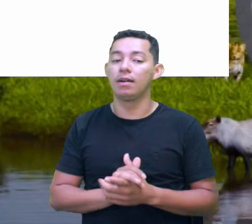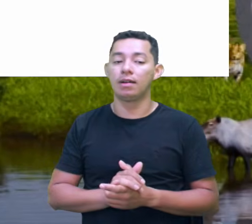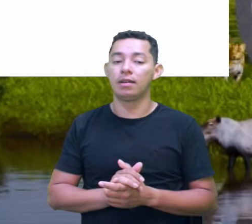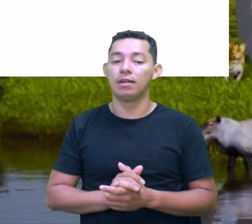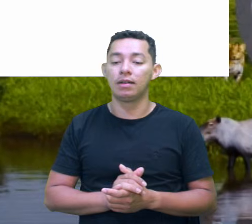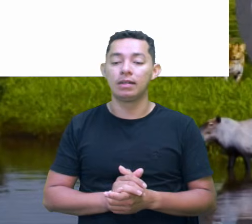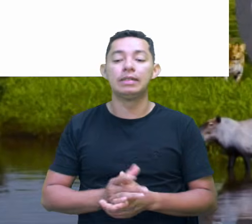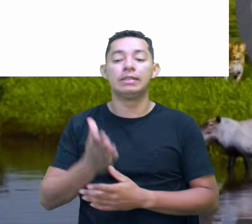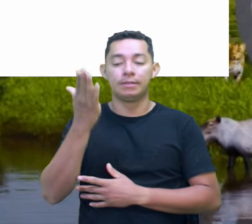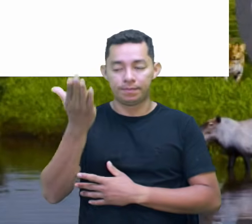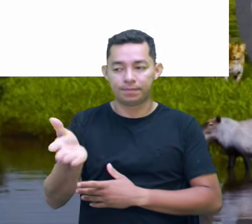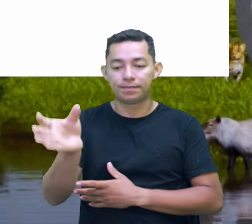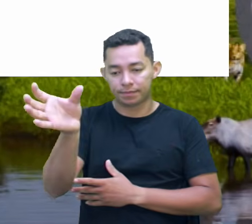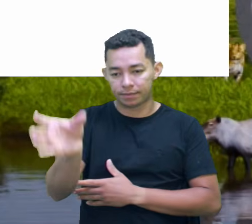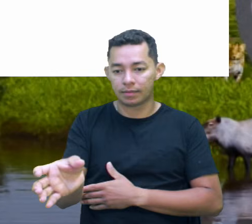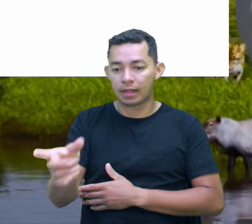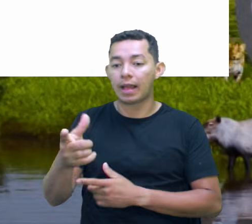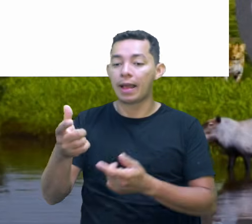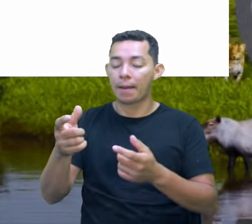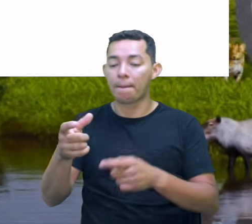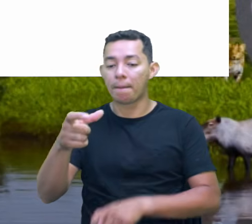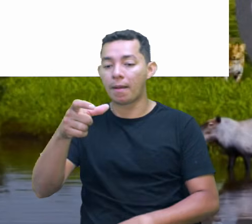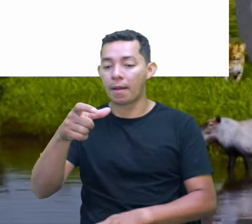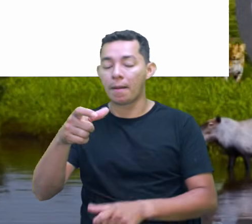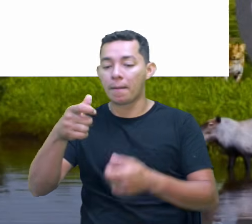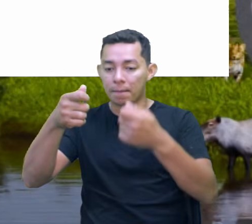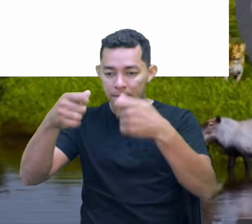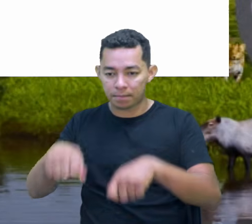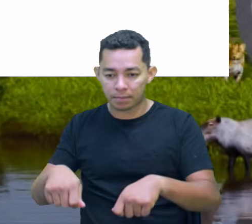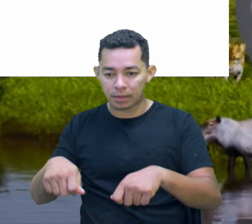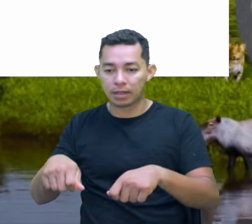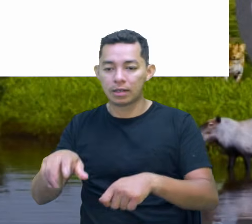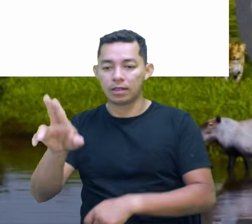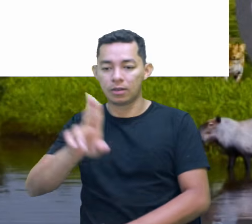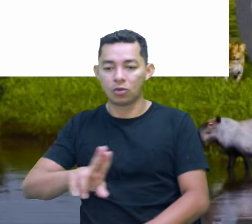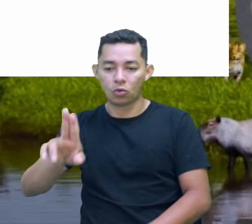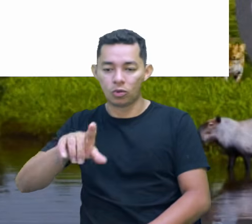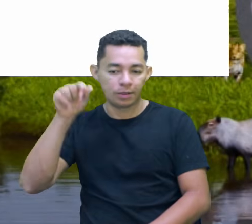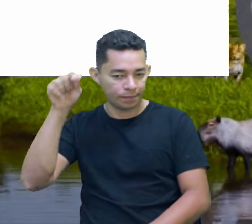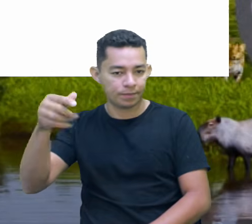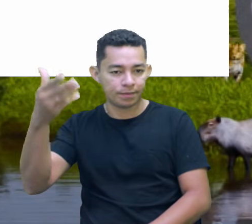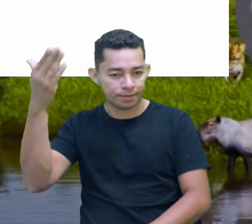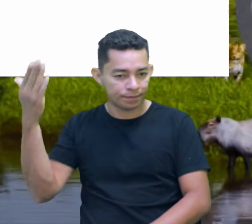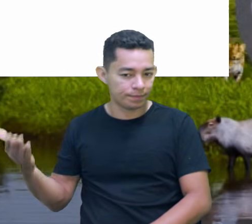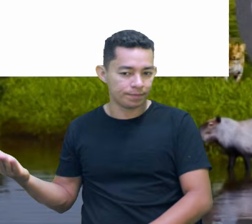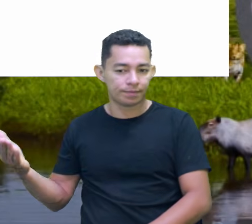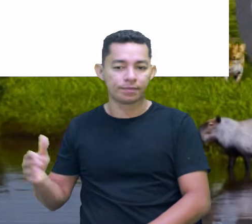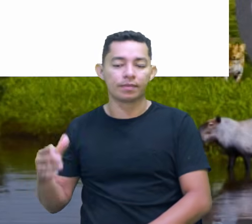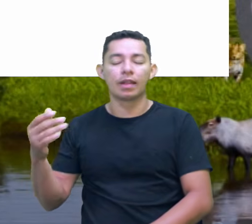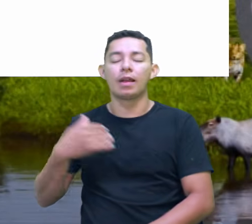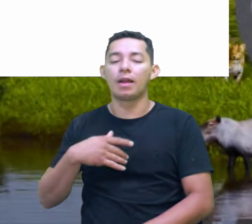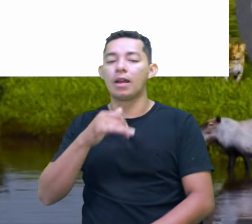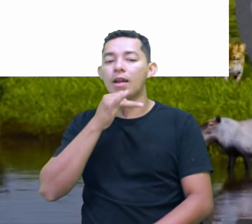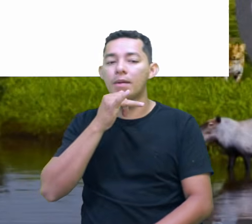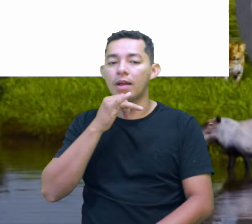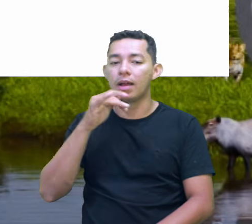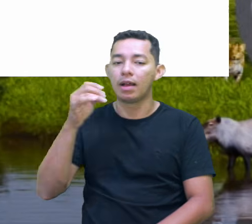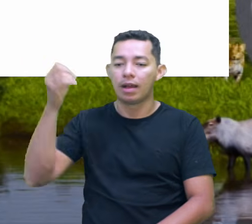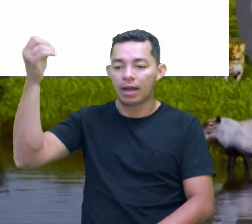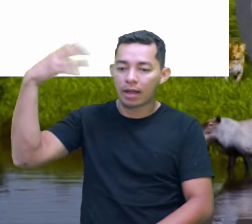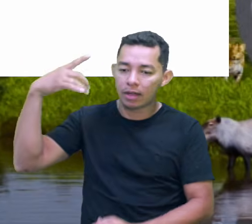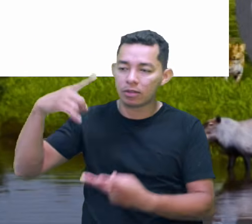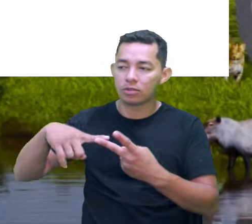esse indivíduo, ele depende desses fatores naturais. Temperatura do local, a